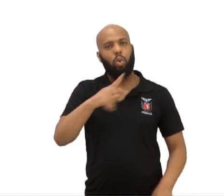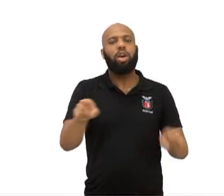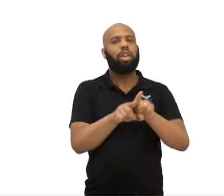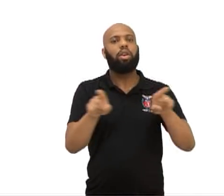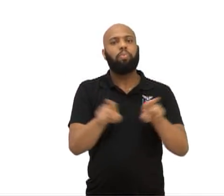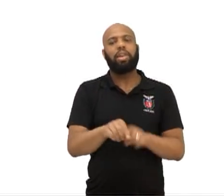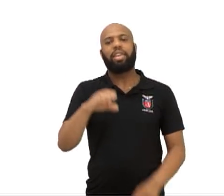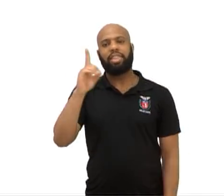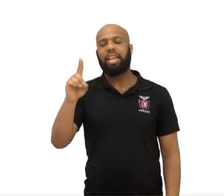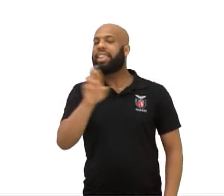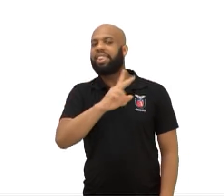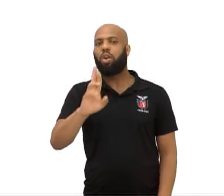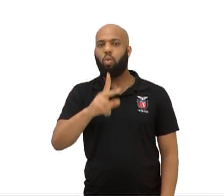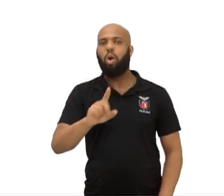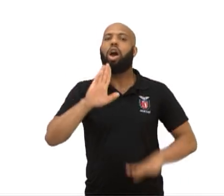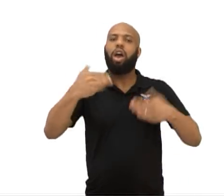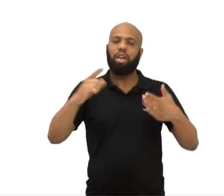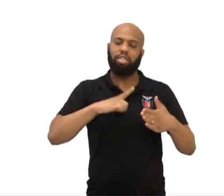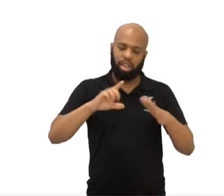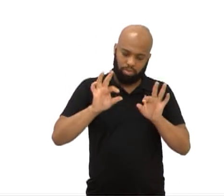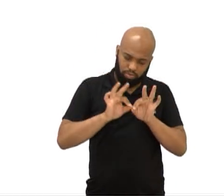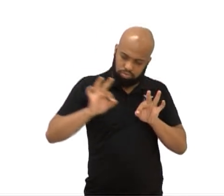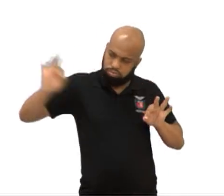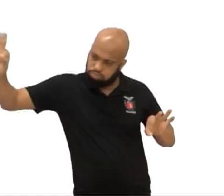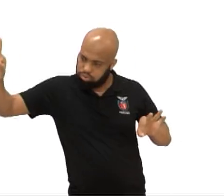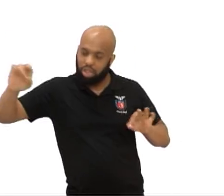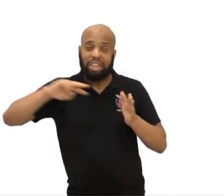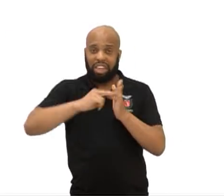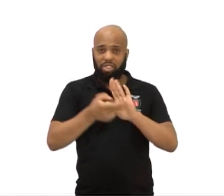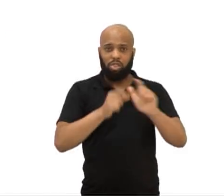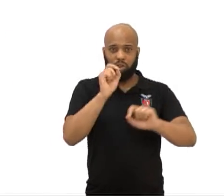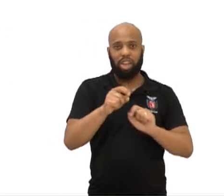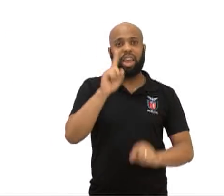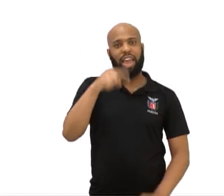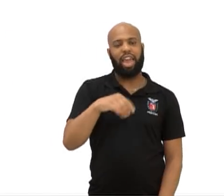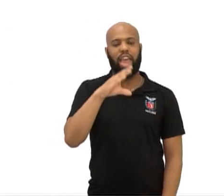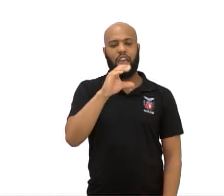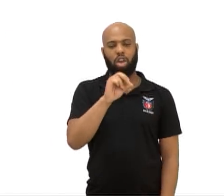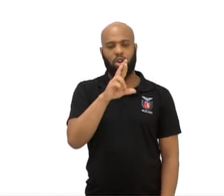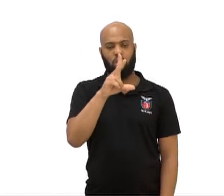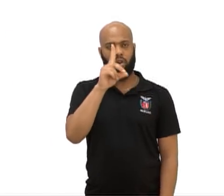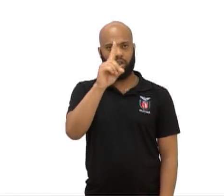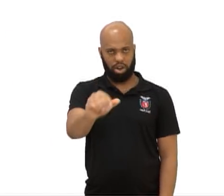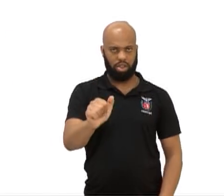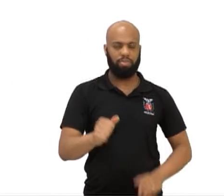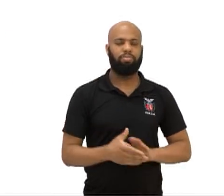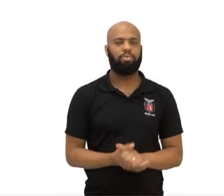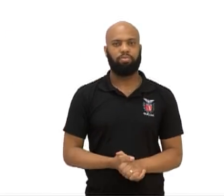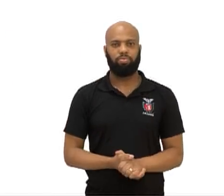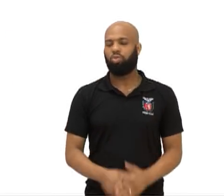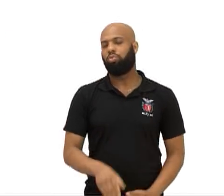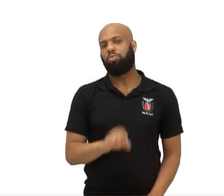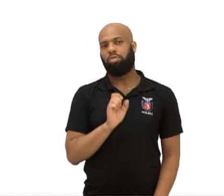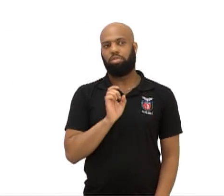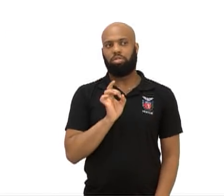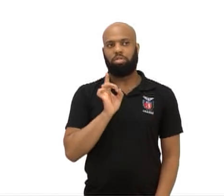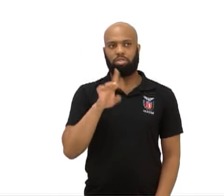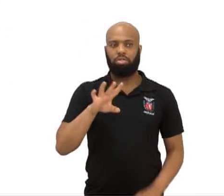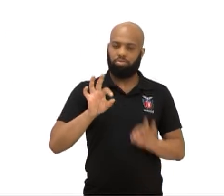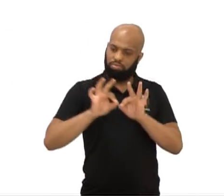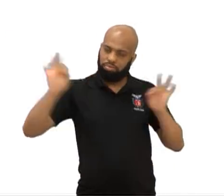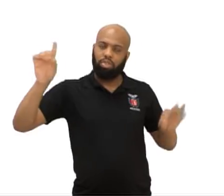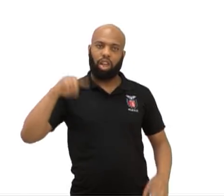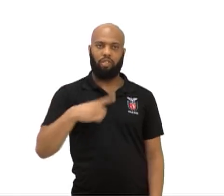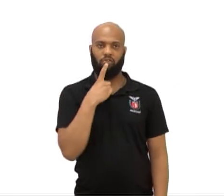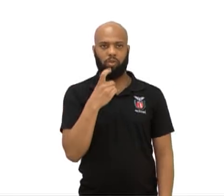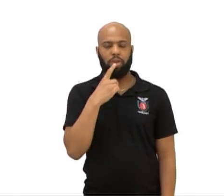né? E ele vai de uma extremidade até a outra. Então, não é raio. Então, só pode ser a